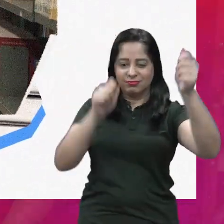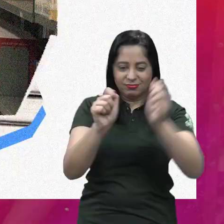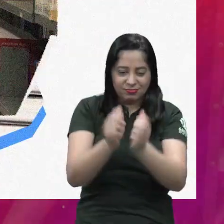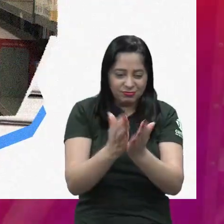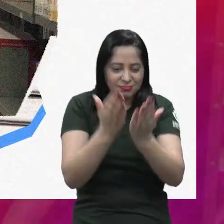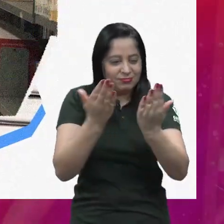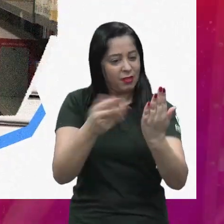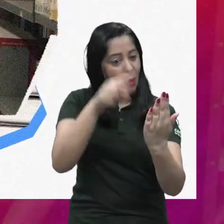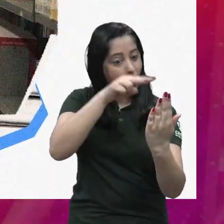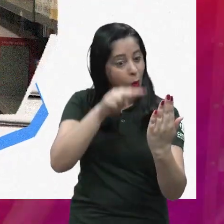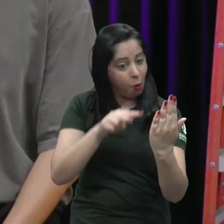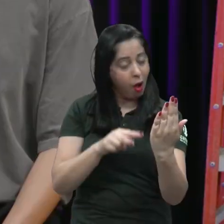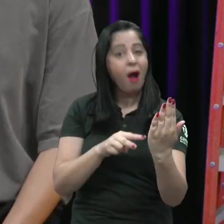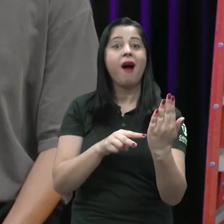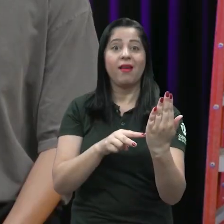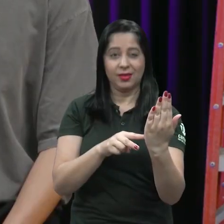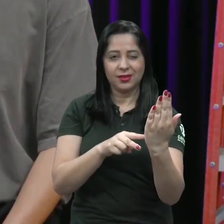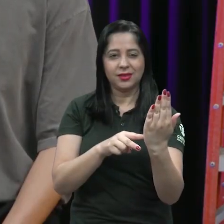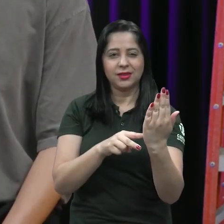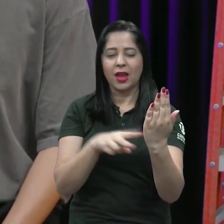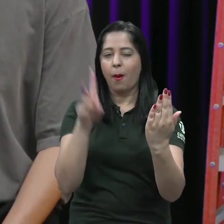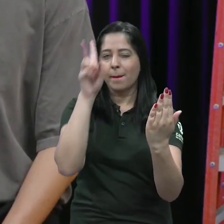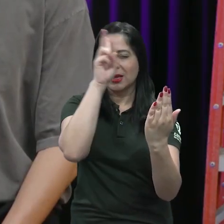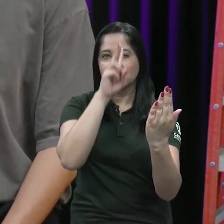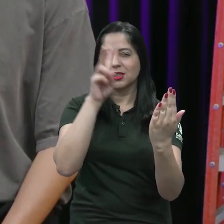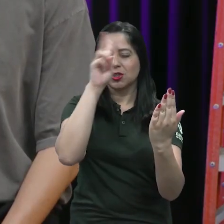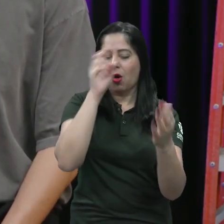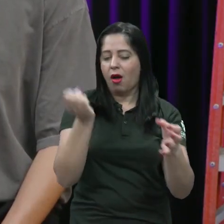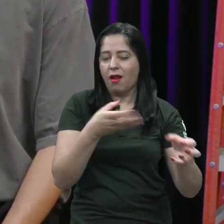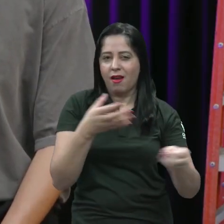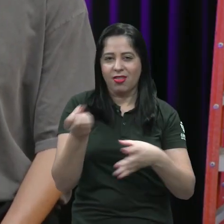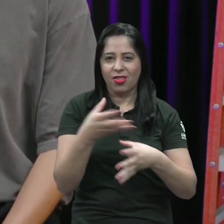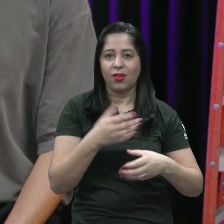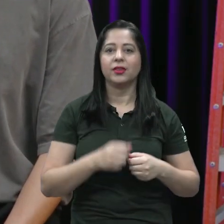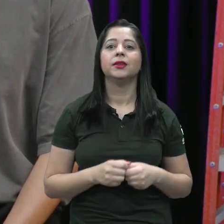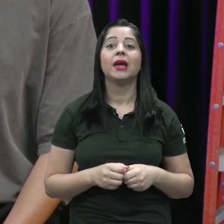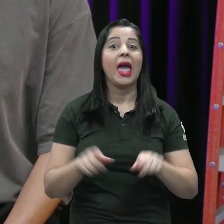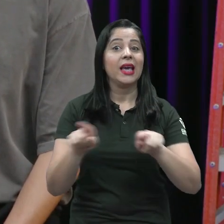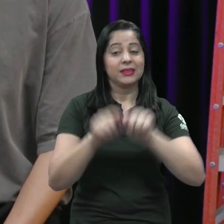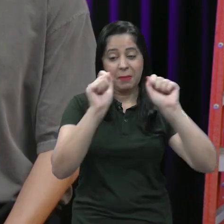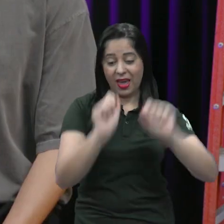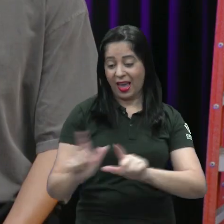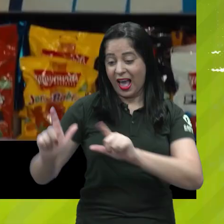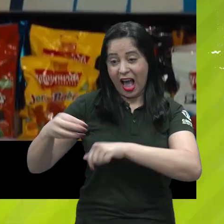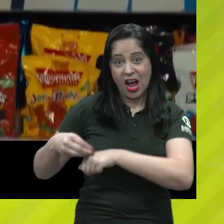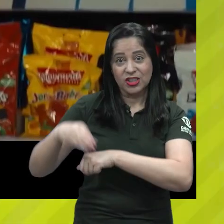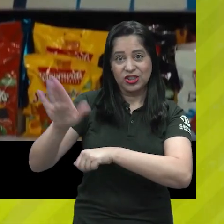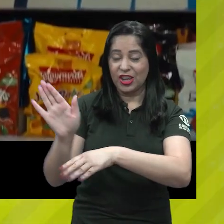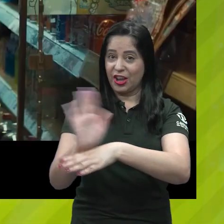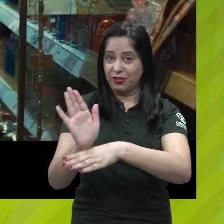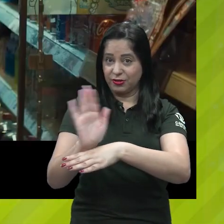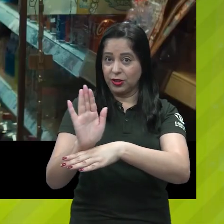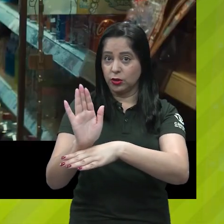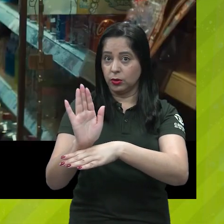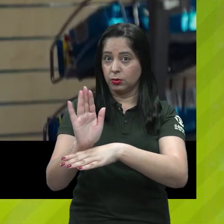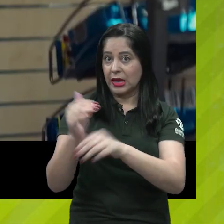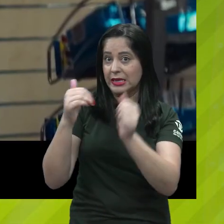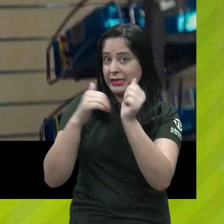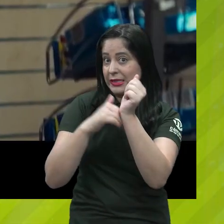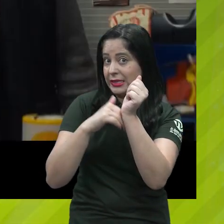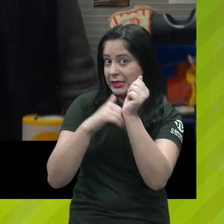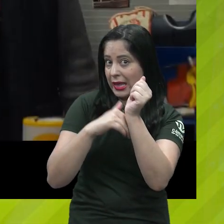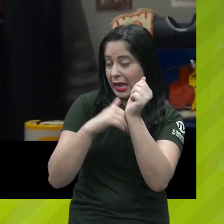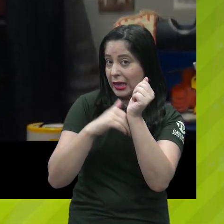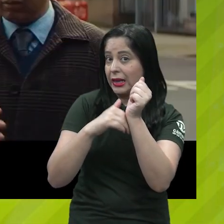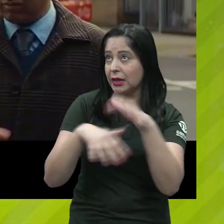bibliotecas públicas, para quem quer mergulhar aí em novas leituras. E tem também o nosso quadro Sessão Pipoca. O suspense